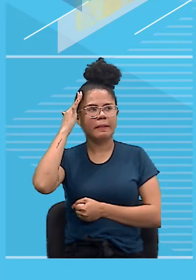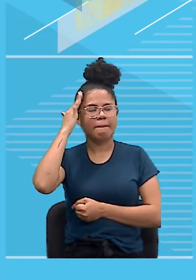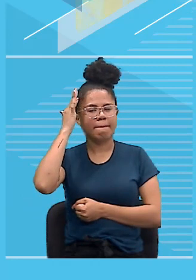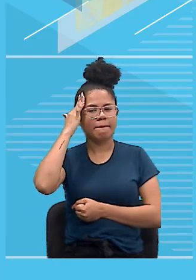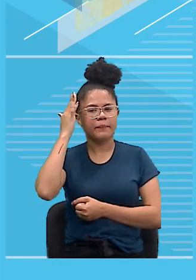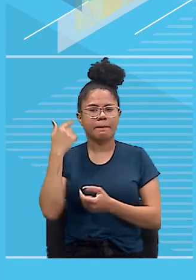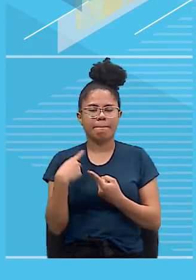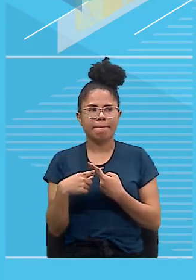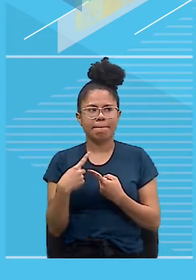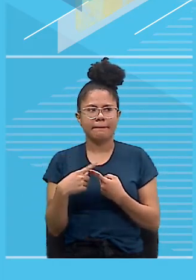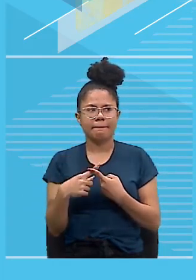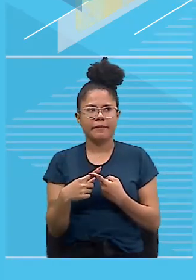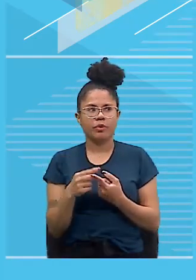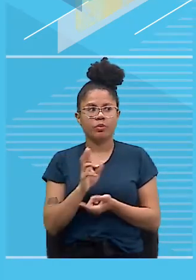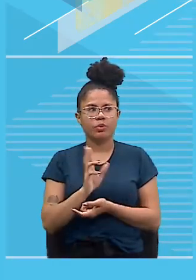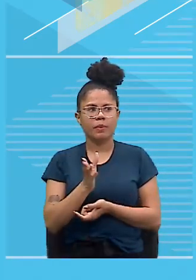África